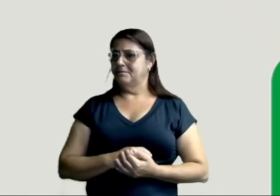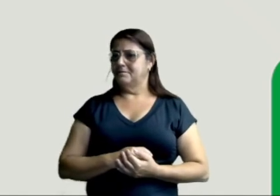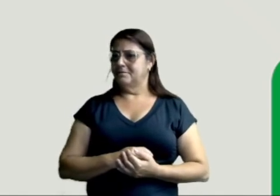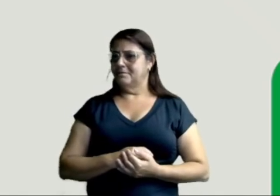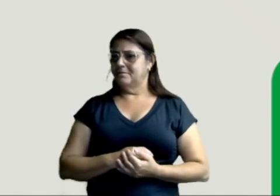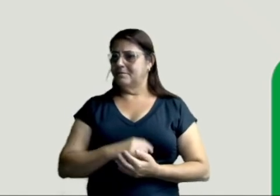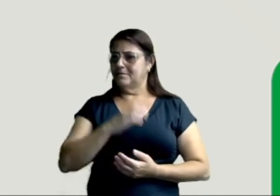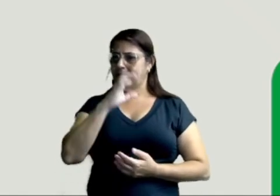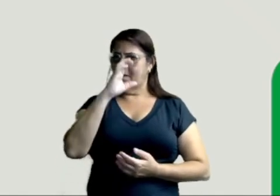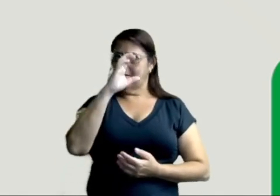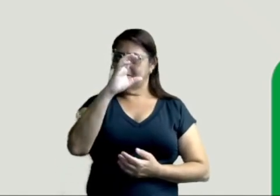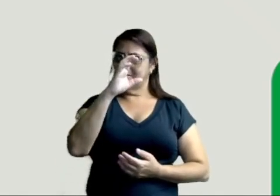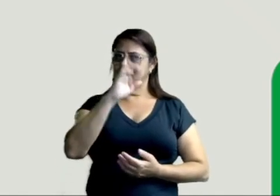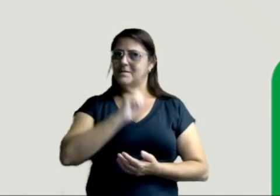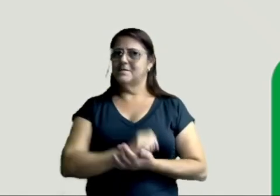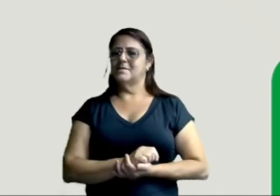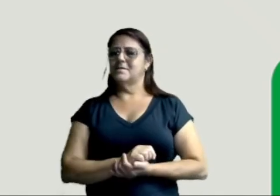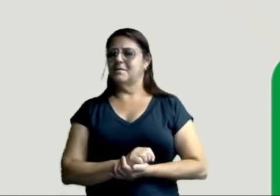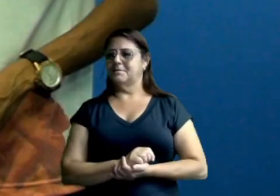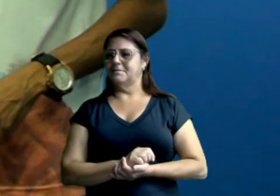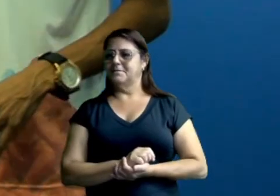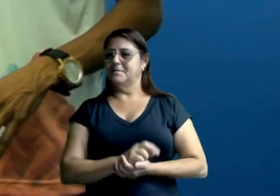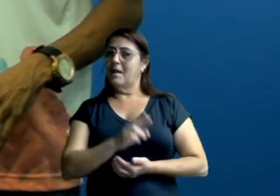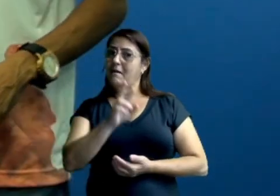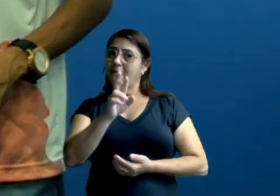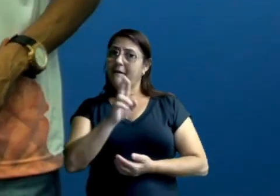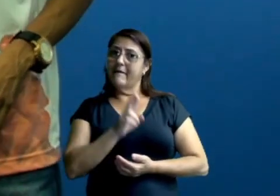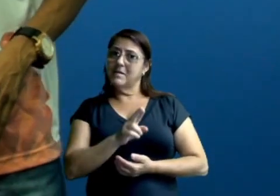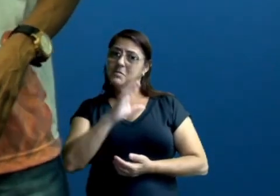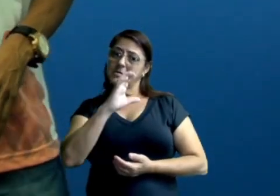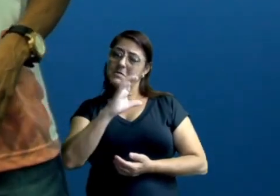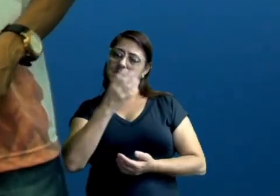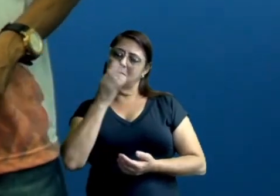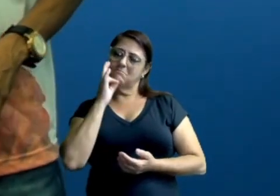a alternativa aí é a letra C.